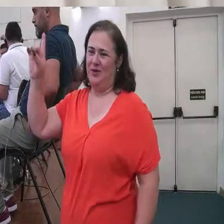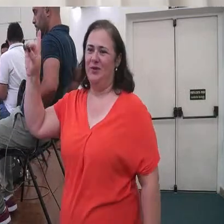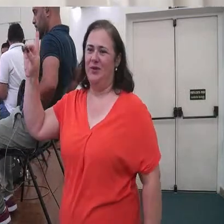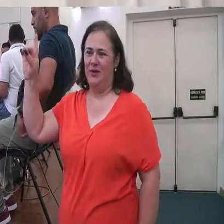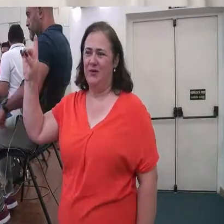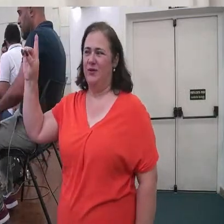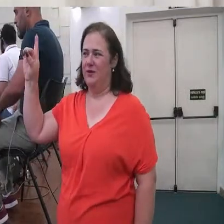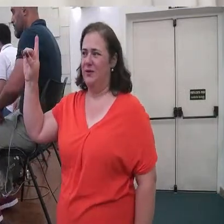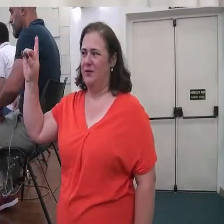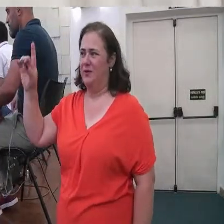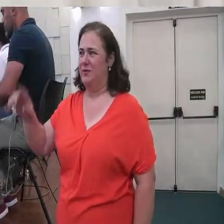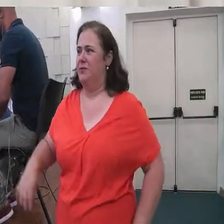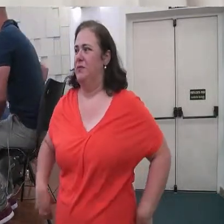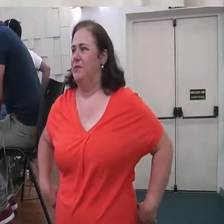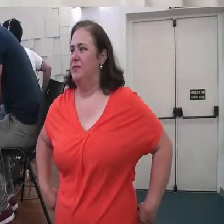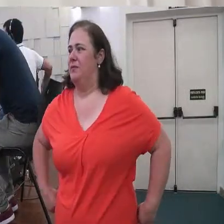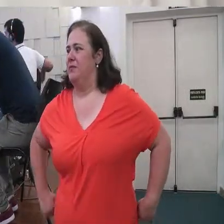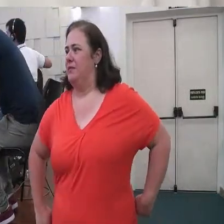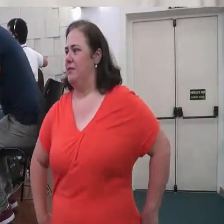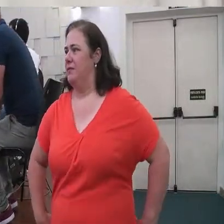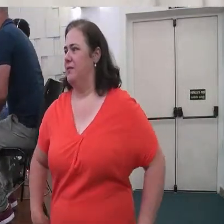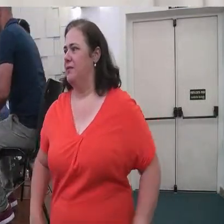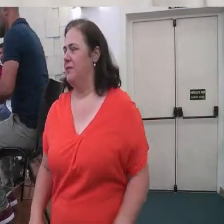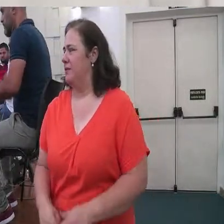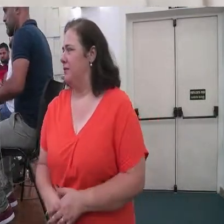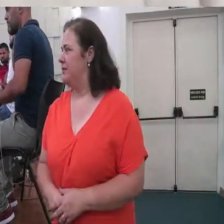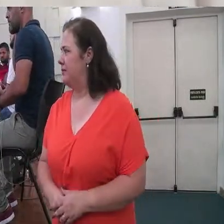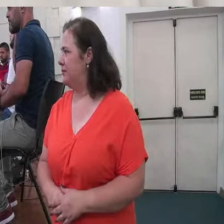Louvado seja o nome do Senhor.